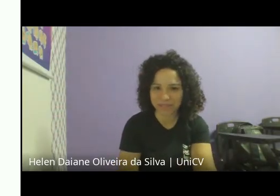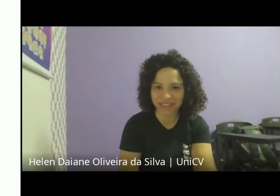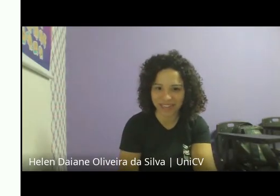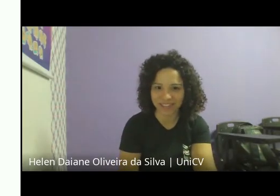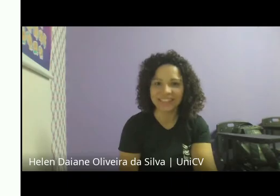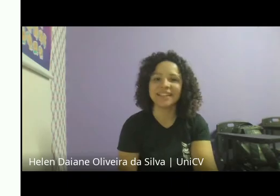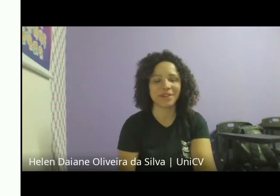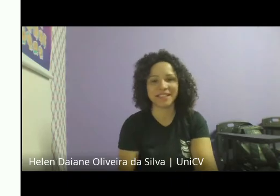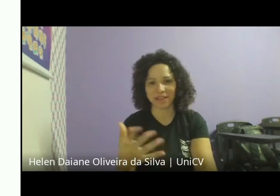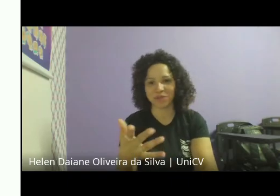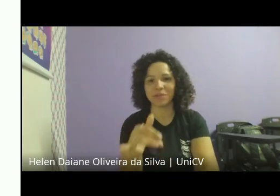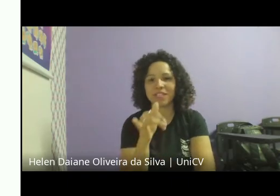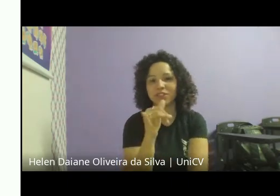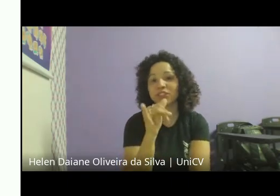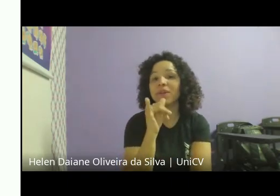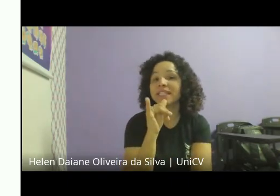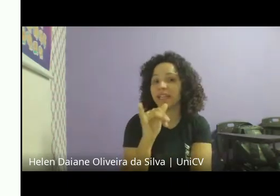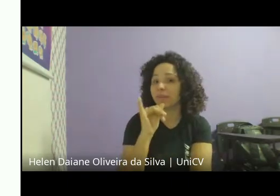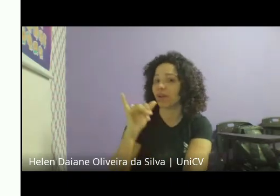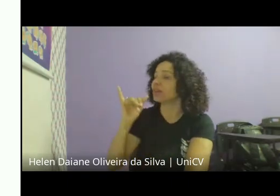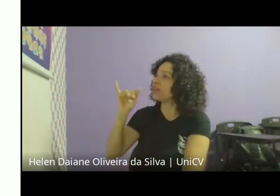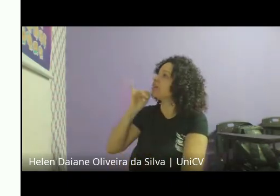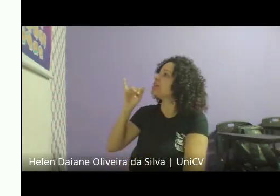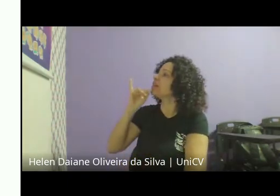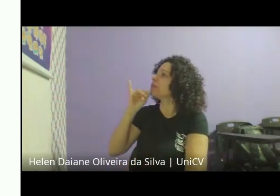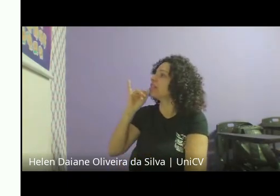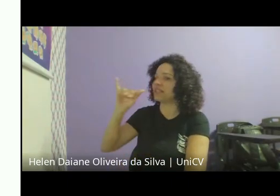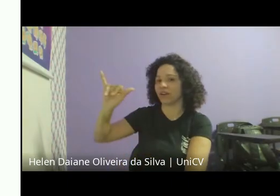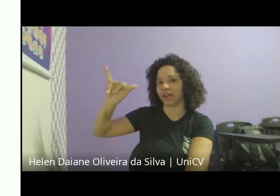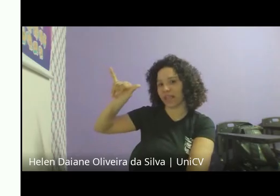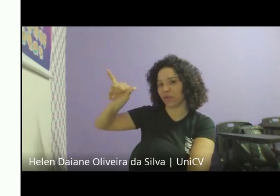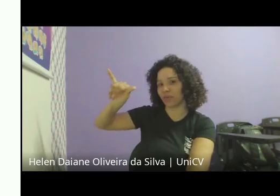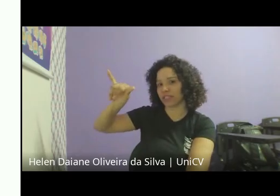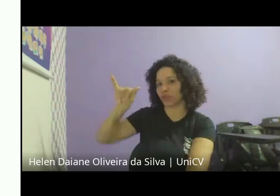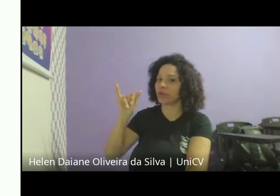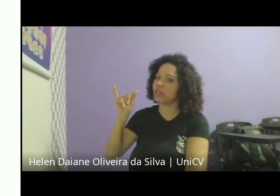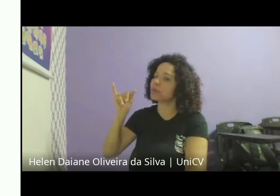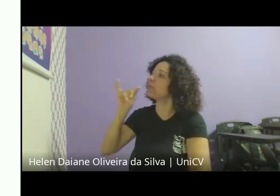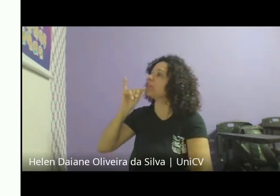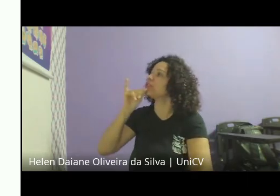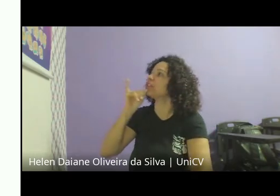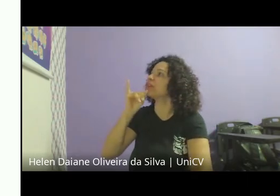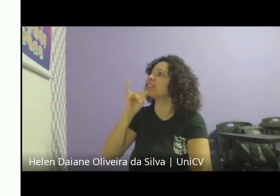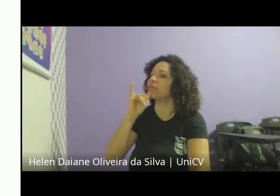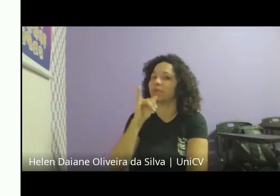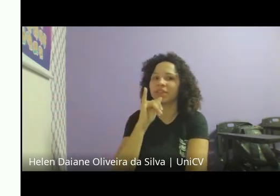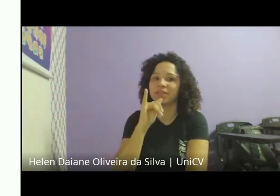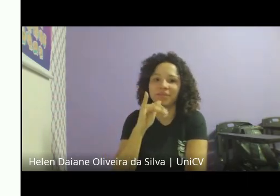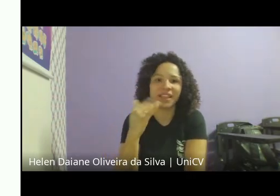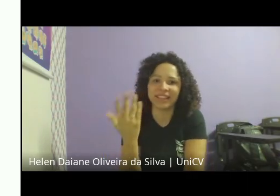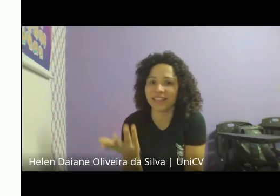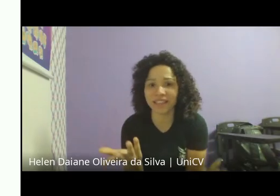maioria é arbitrário. Por exemplo, eu falei para vocês, deixa eu dar um exemplo, ó. Exemplo é assim, ó. Configuração de mão em Y, bate no queixo. Exemplo.